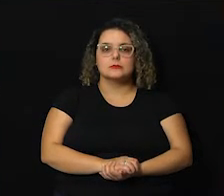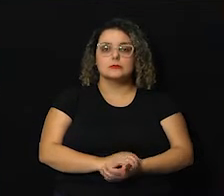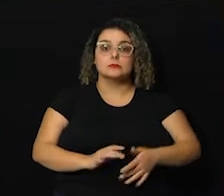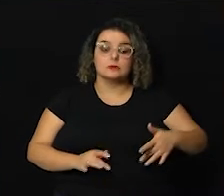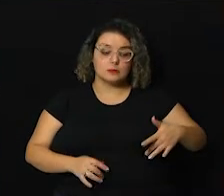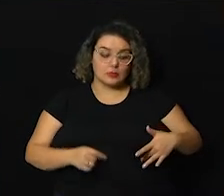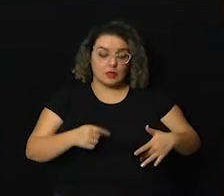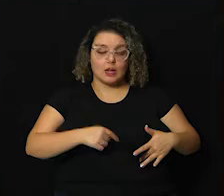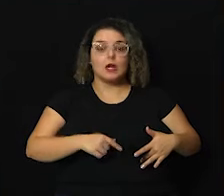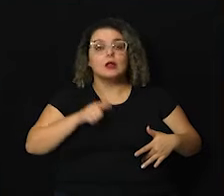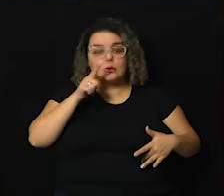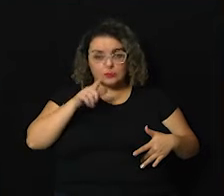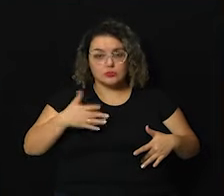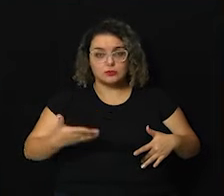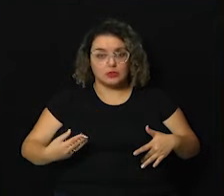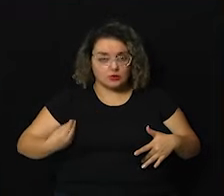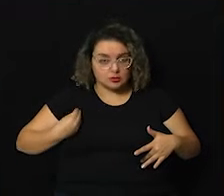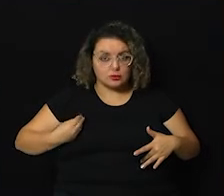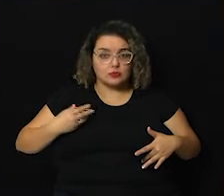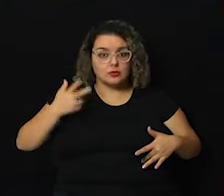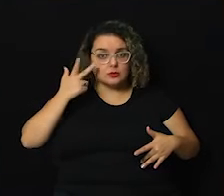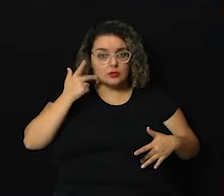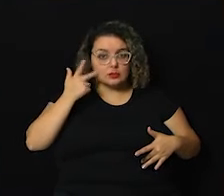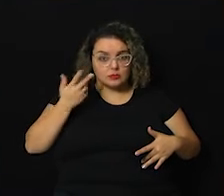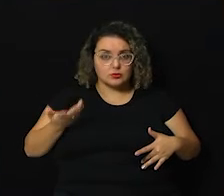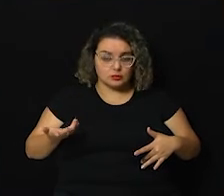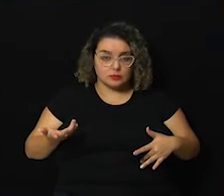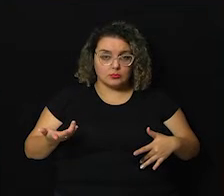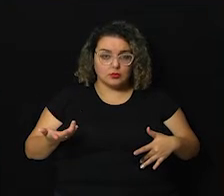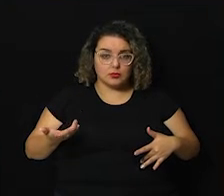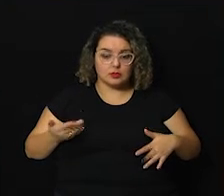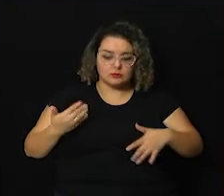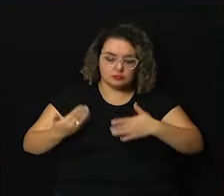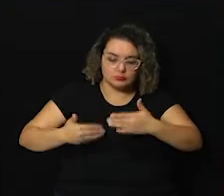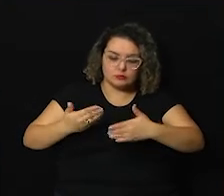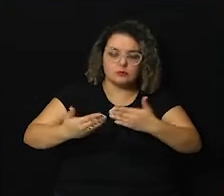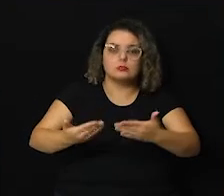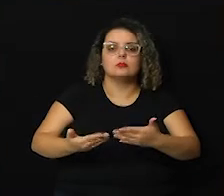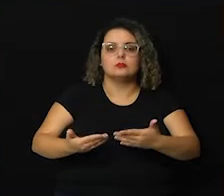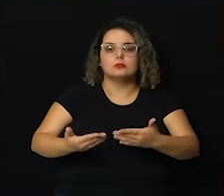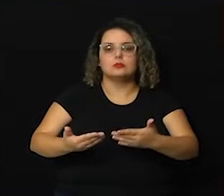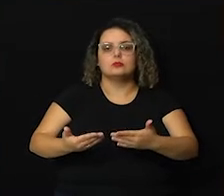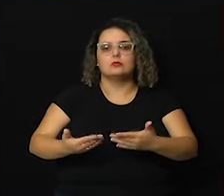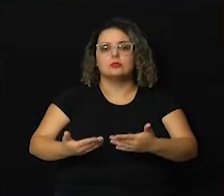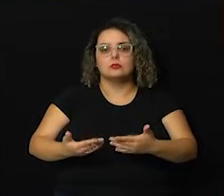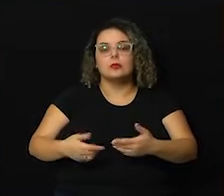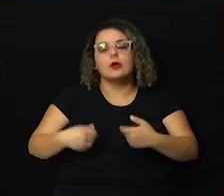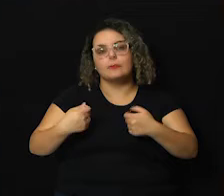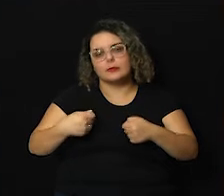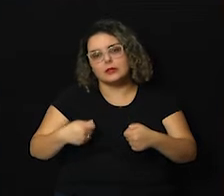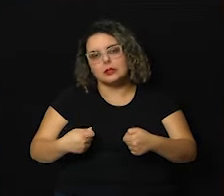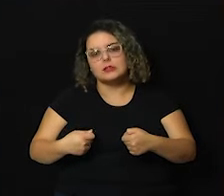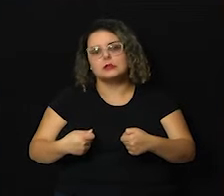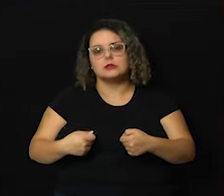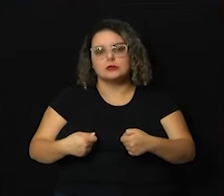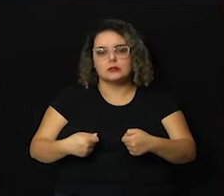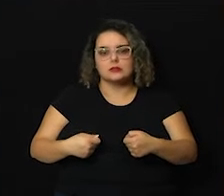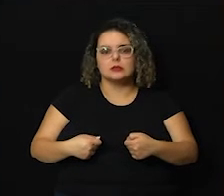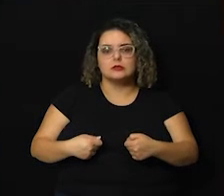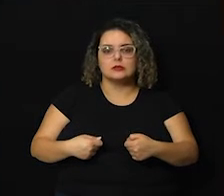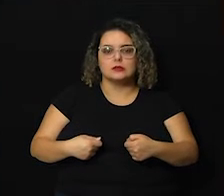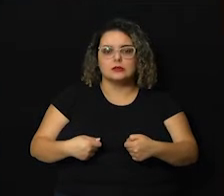é passível de manter a vida do indivíduo normal, etc. E, eventualmente, esse indivíduo vai precisar recorrer até